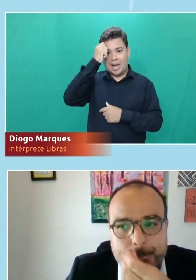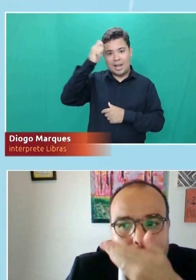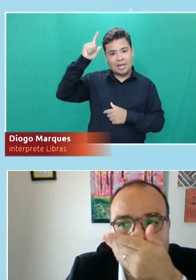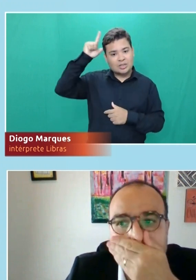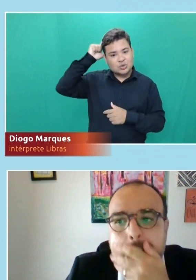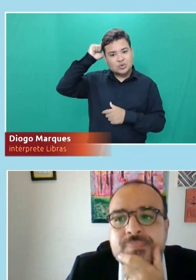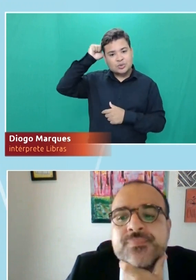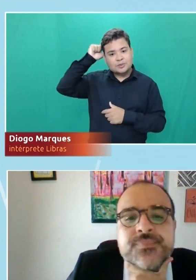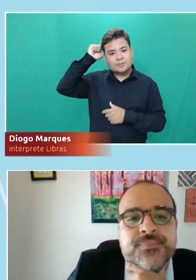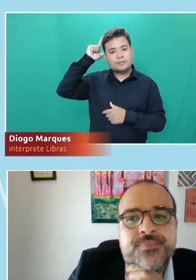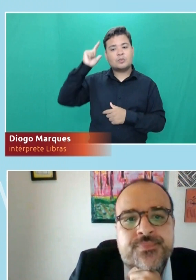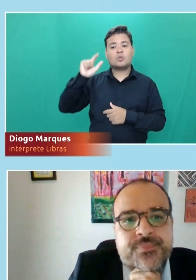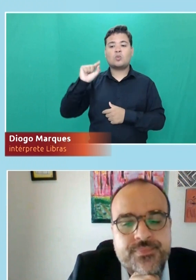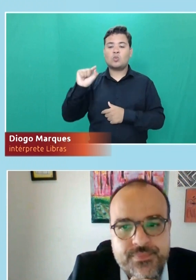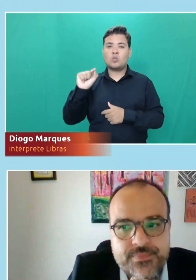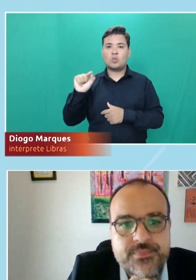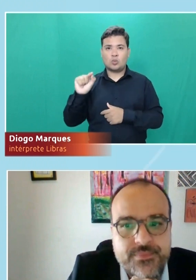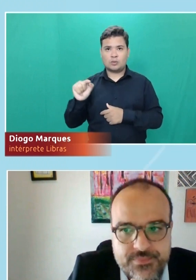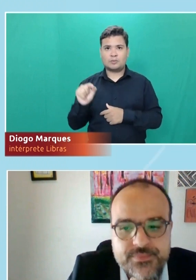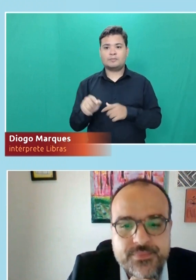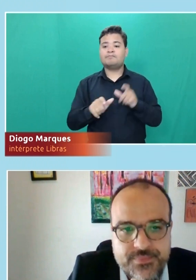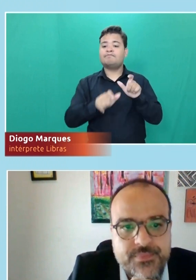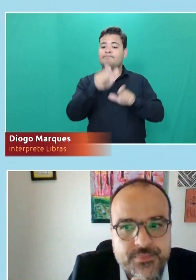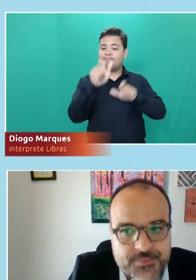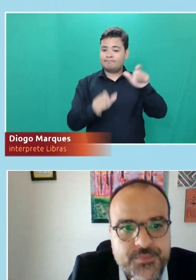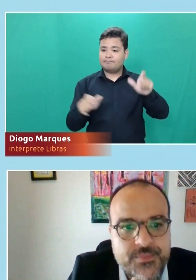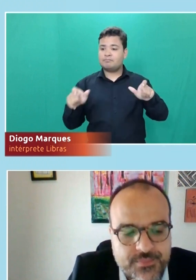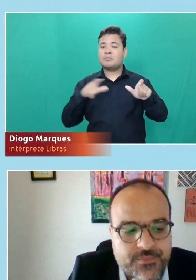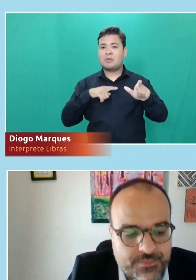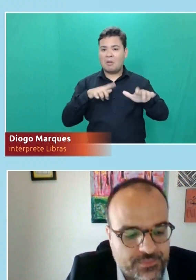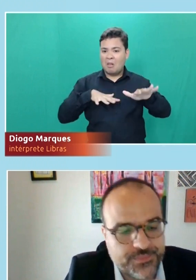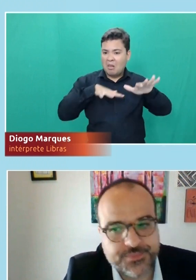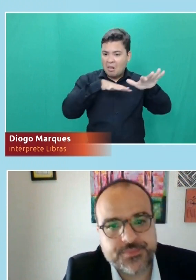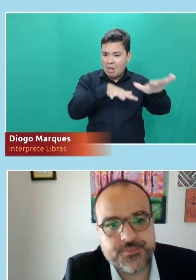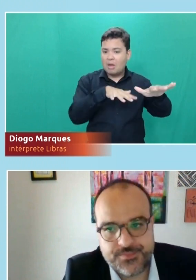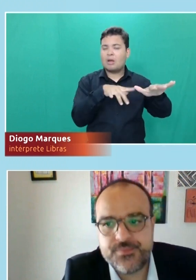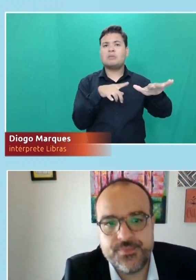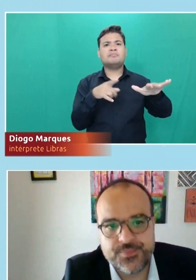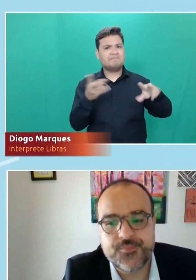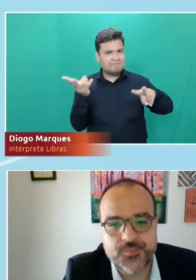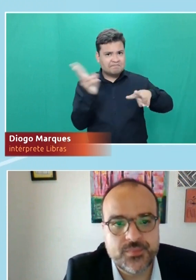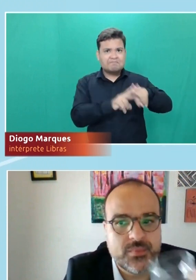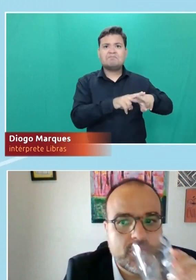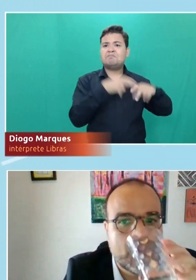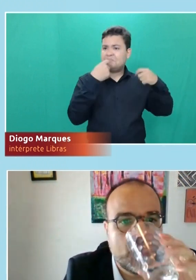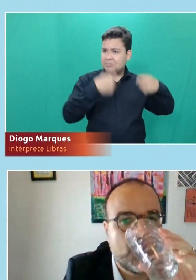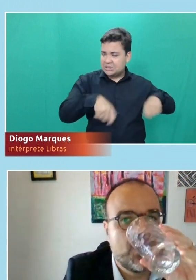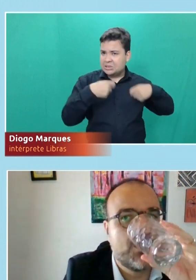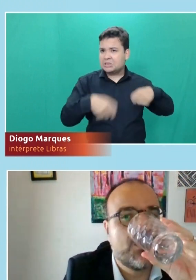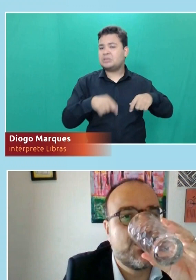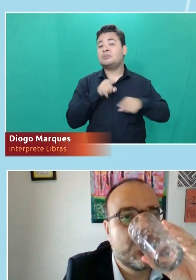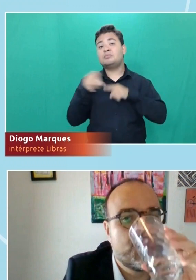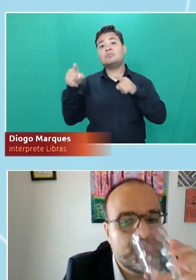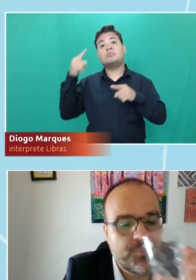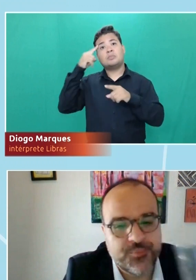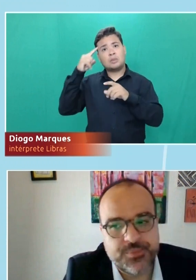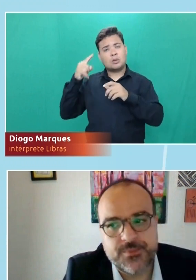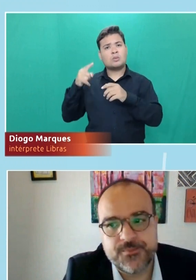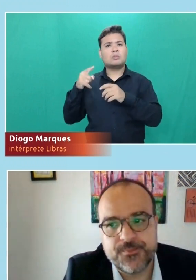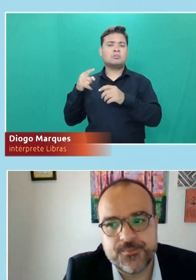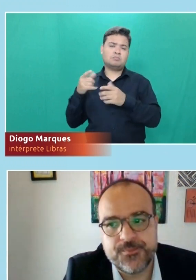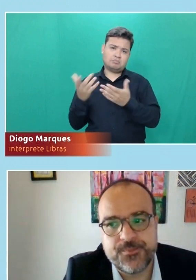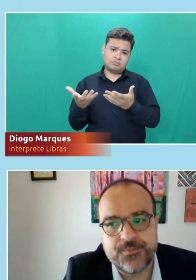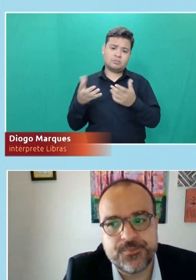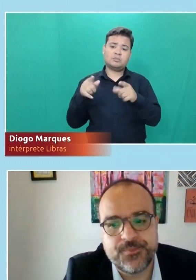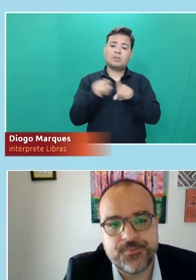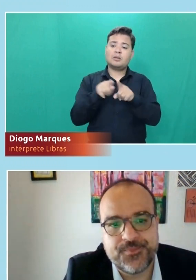de penalizar pessoas envolvidas nesse movimento, né? Algumas foram presas, Há também outras questões envolvidas, por